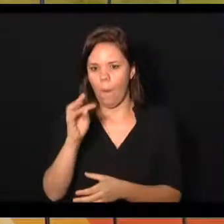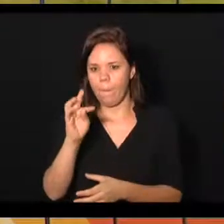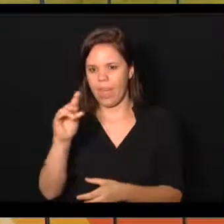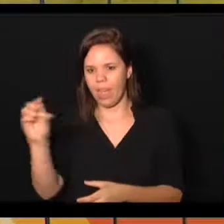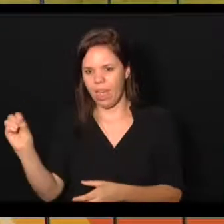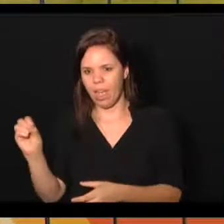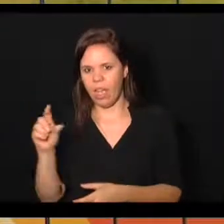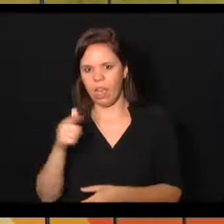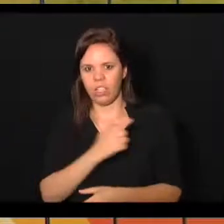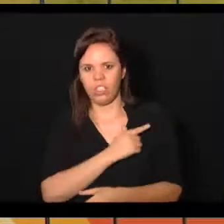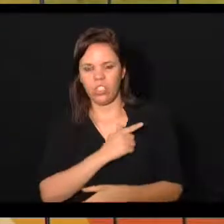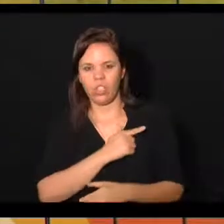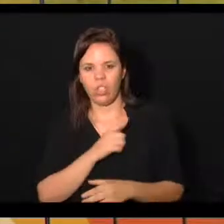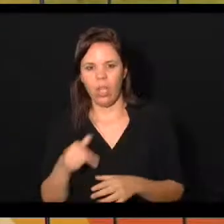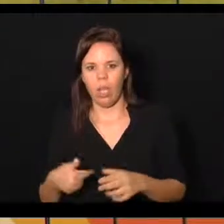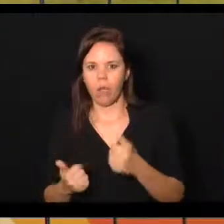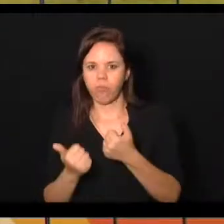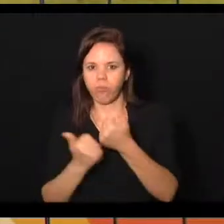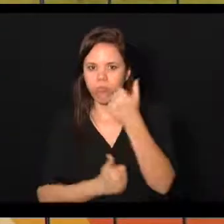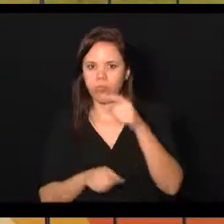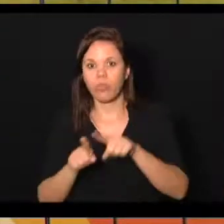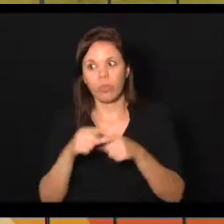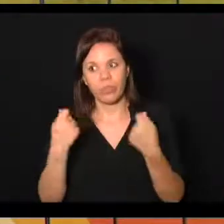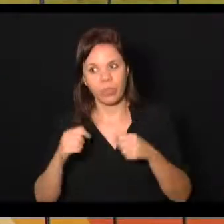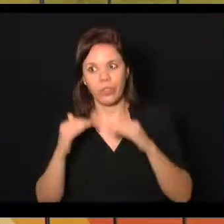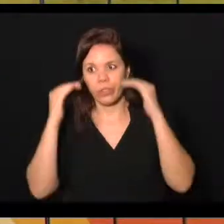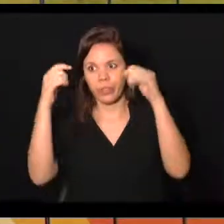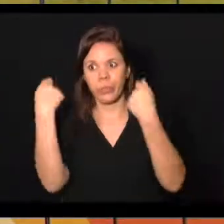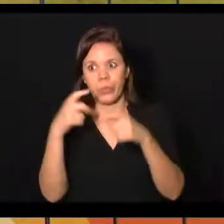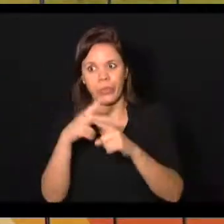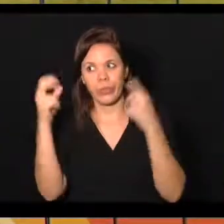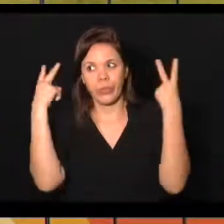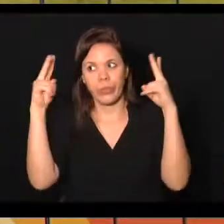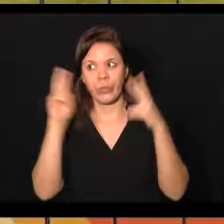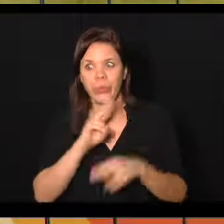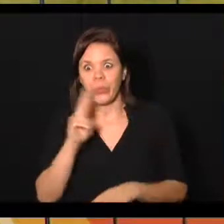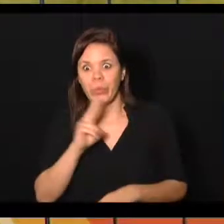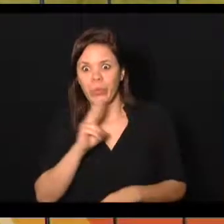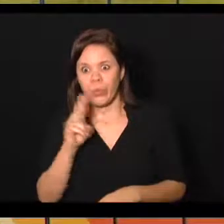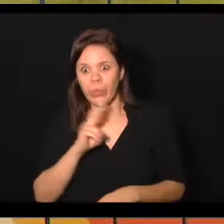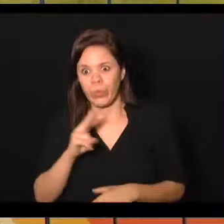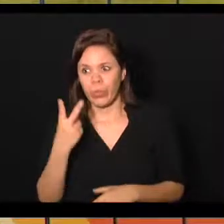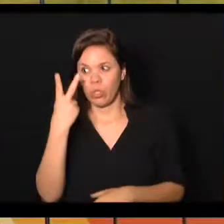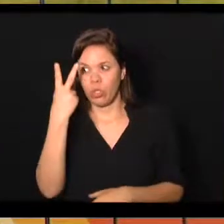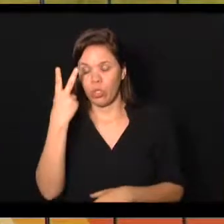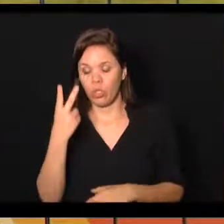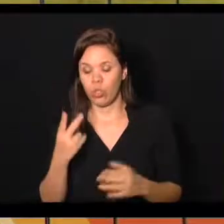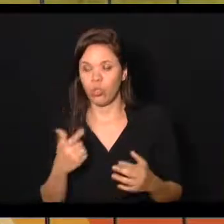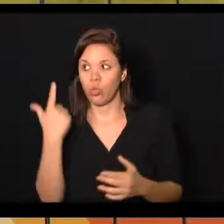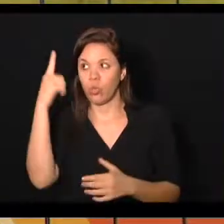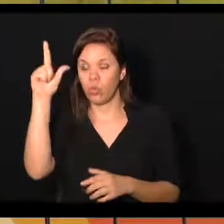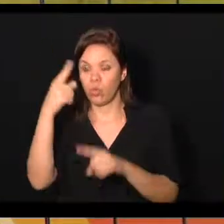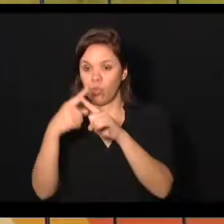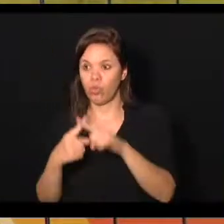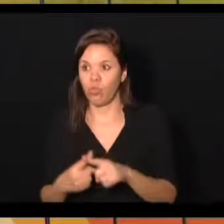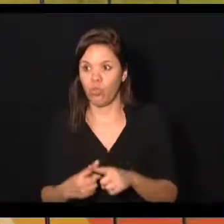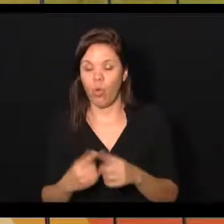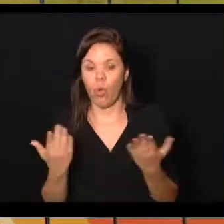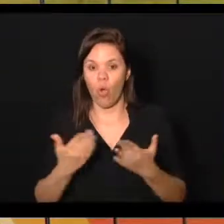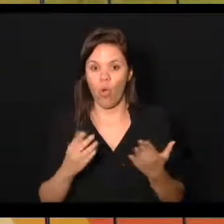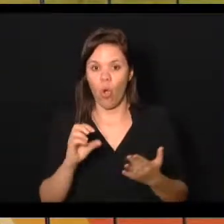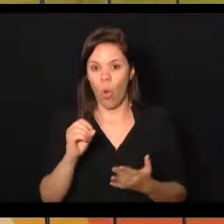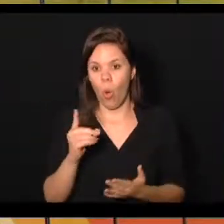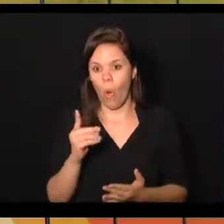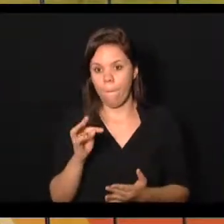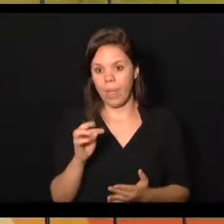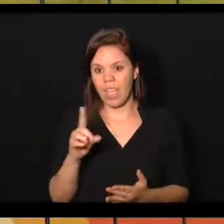Bugre é o lanterna da competição, precisa da vitória urgentemente, tem 2 jogos fora de casa. Hoje o Operário já